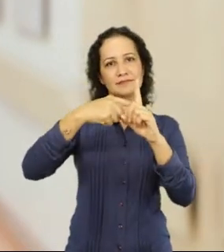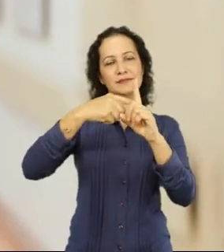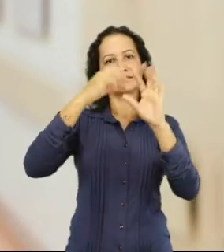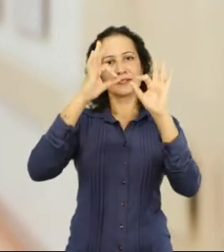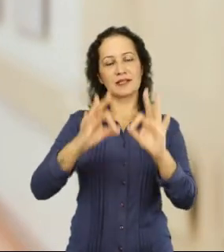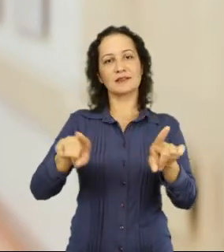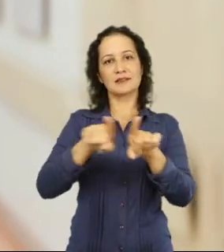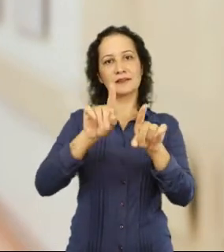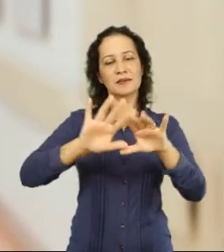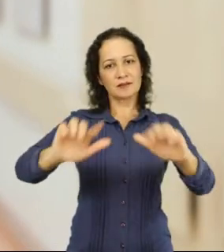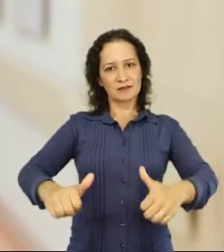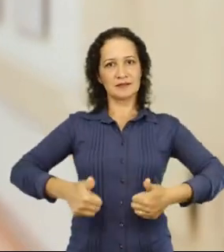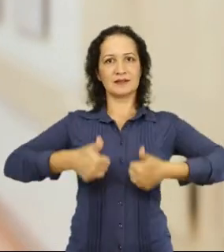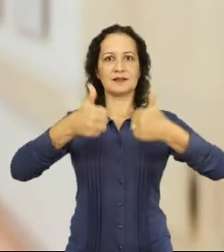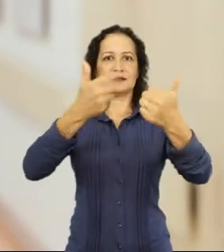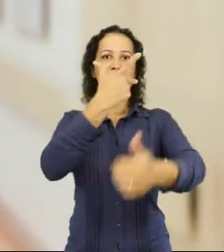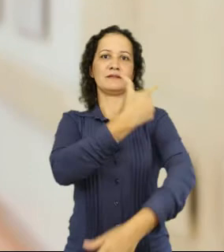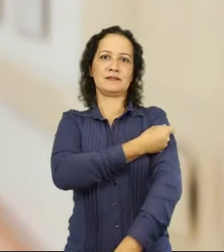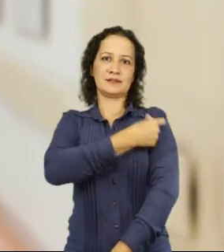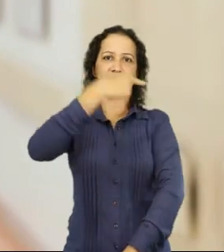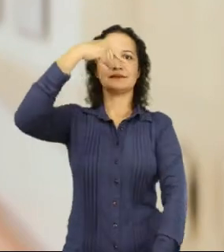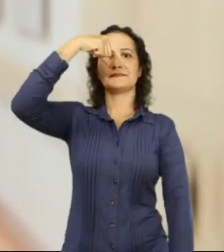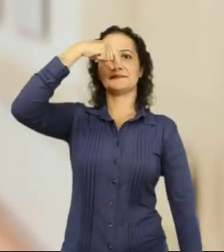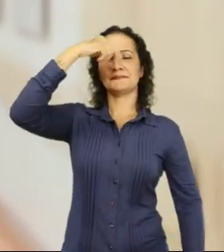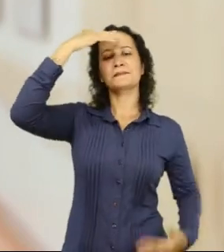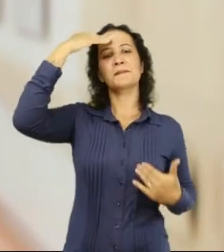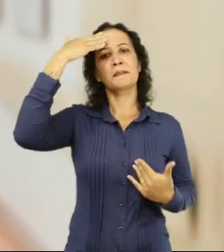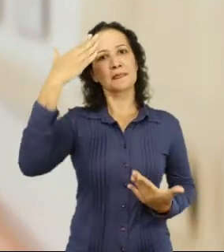e também a garantia de qualidade da entrega desses